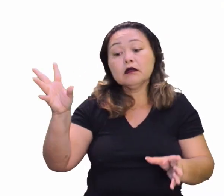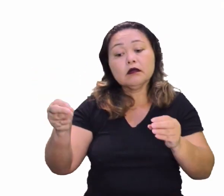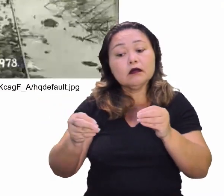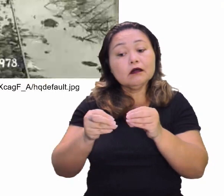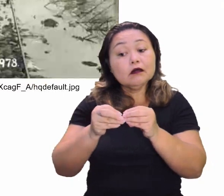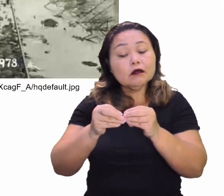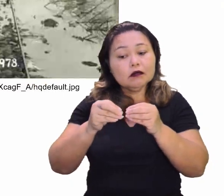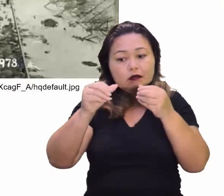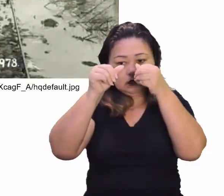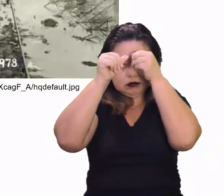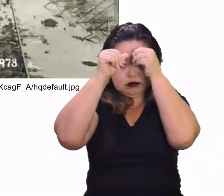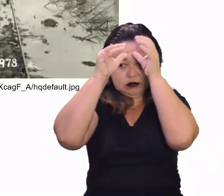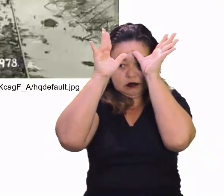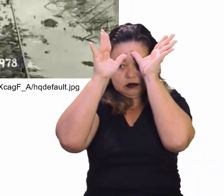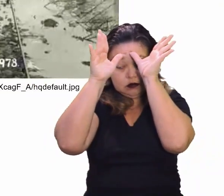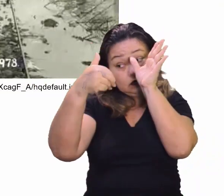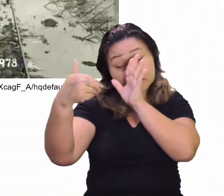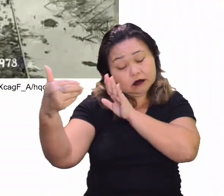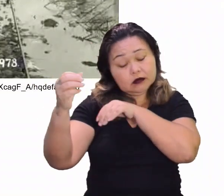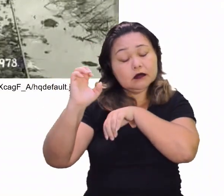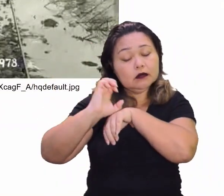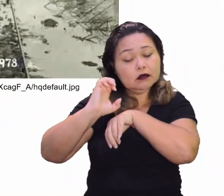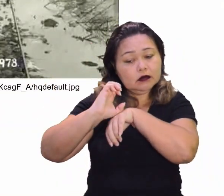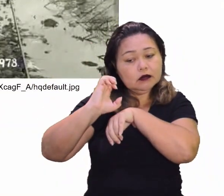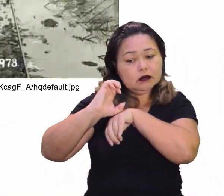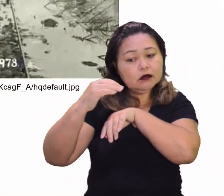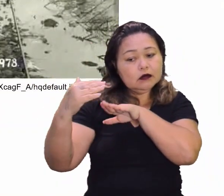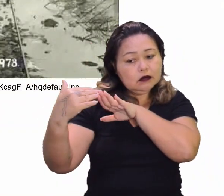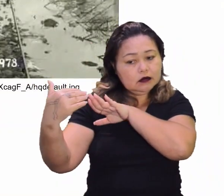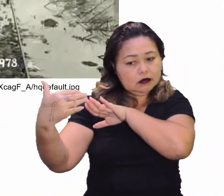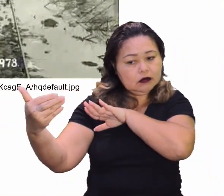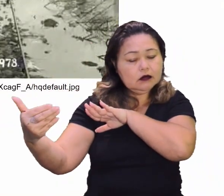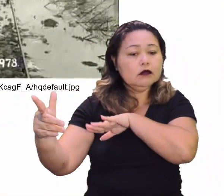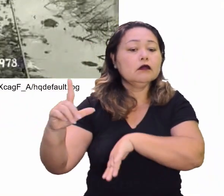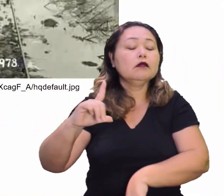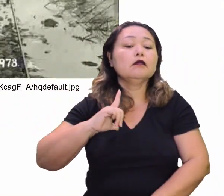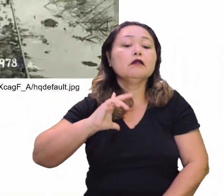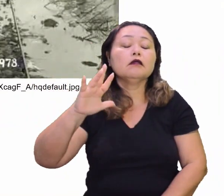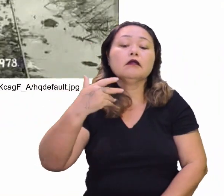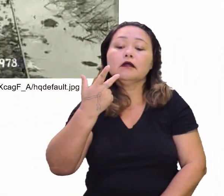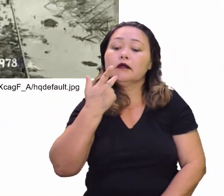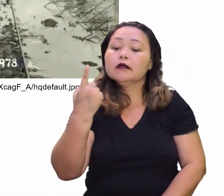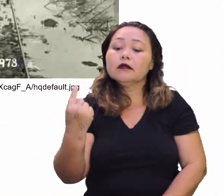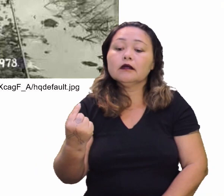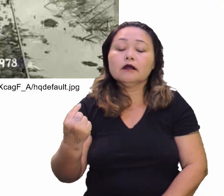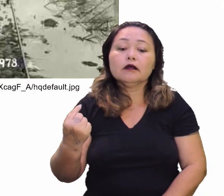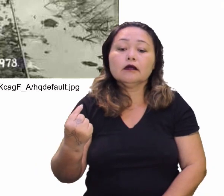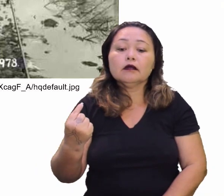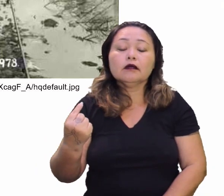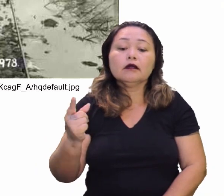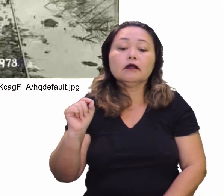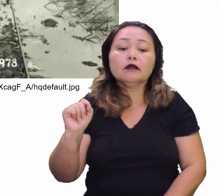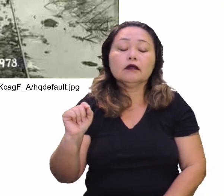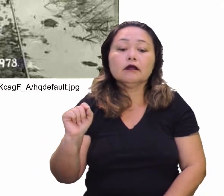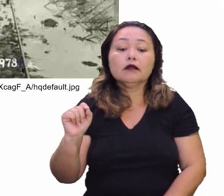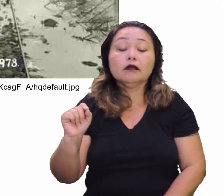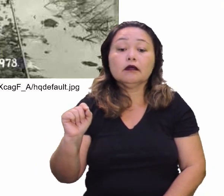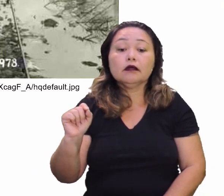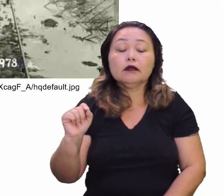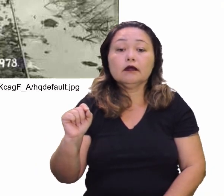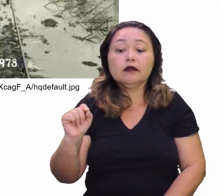o nosso estado vizinho aqui. Bem, nós falamos também, Rogério,